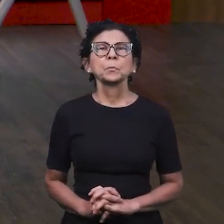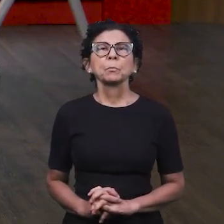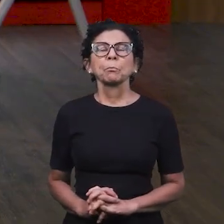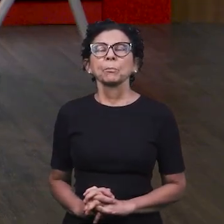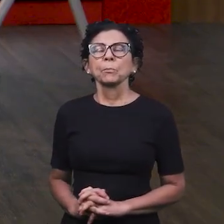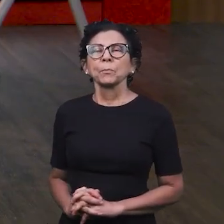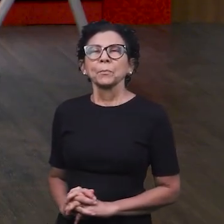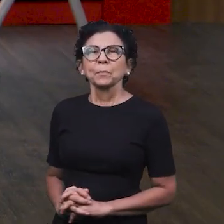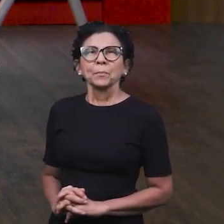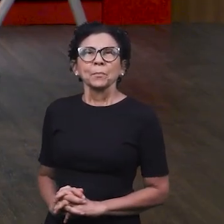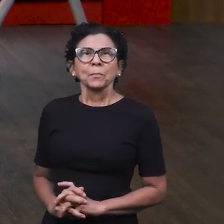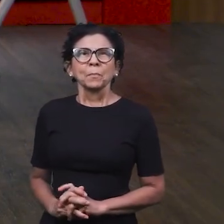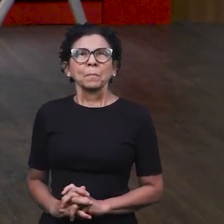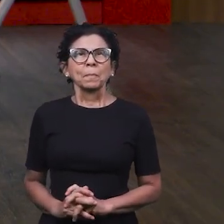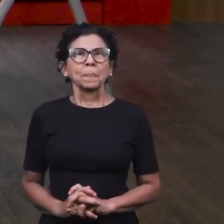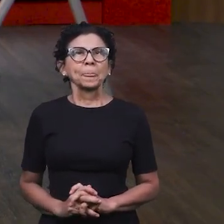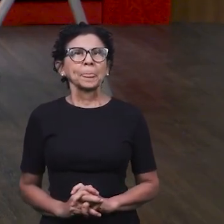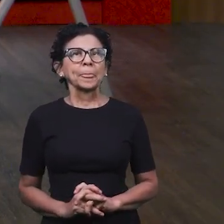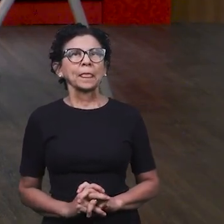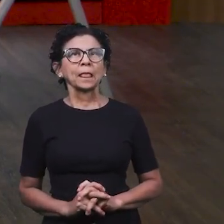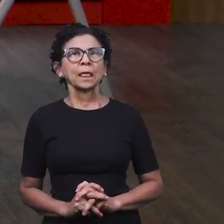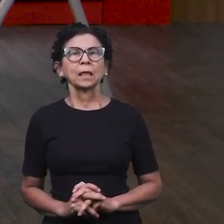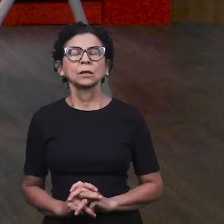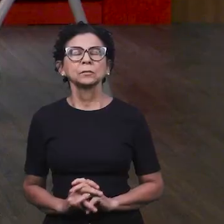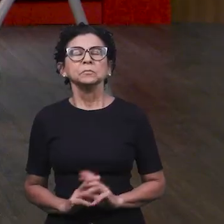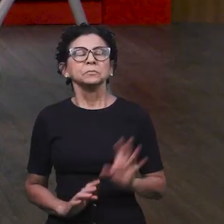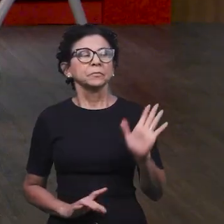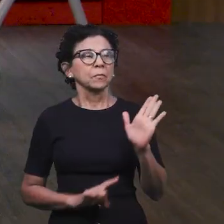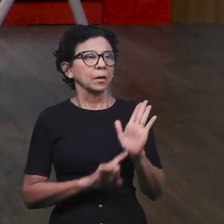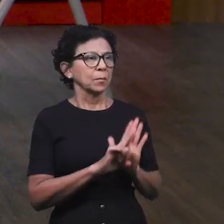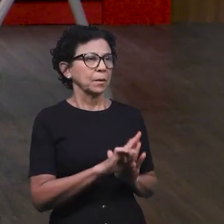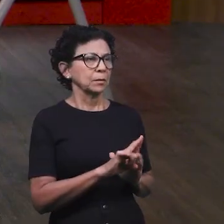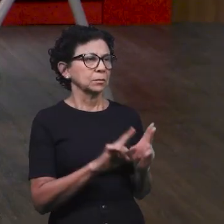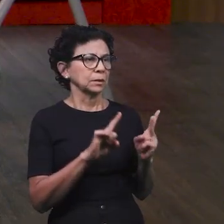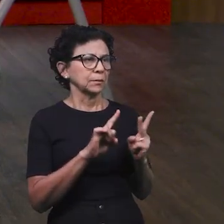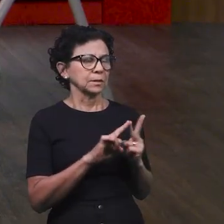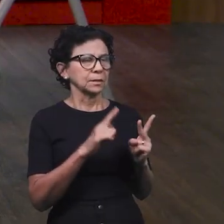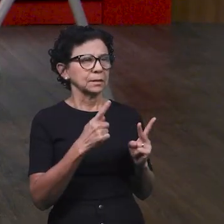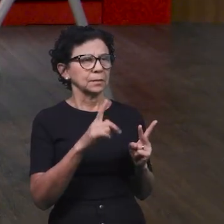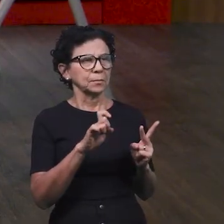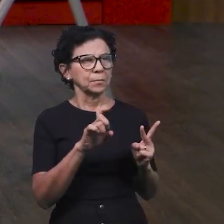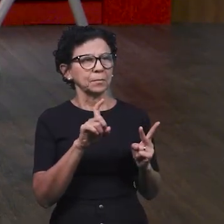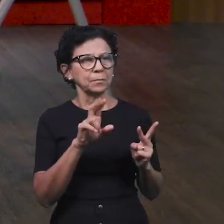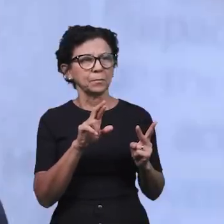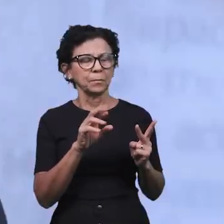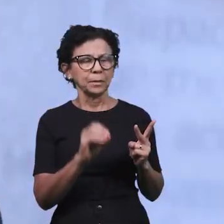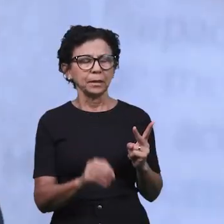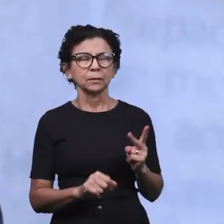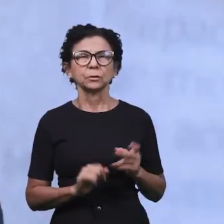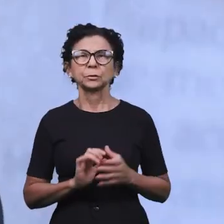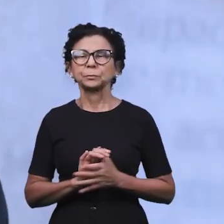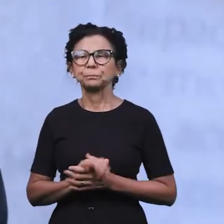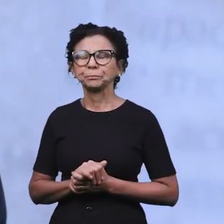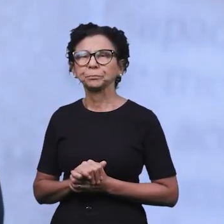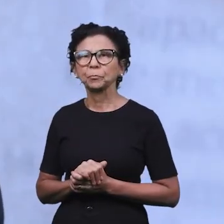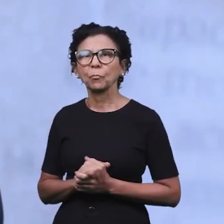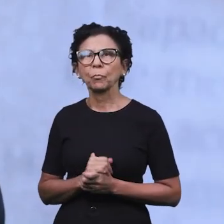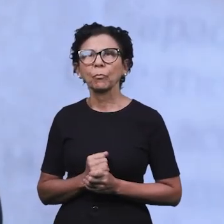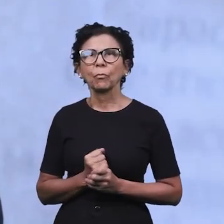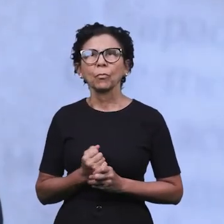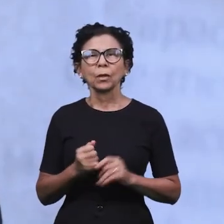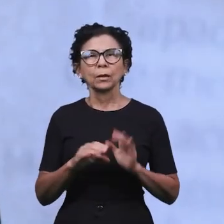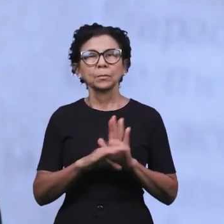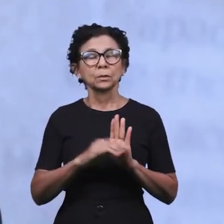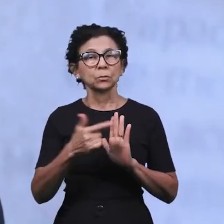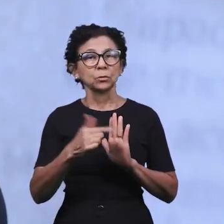te perguntar, há uma situação aqui no capítulo 2, no verso 6, eu queria te perguntar sobre